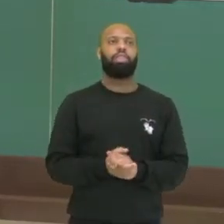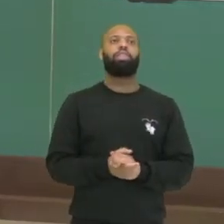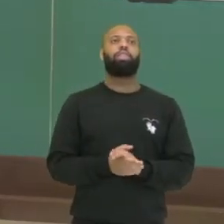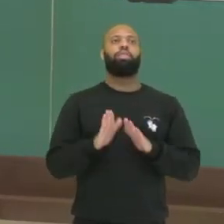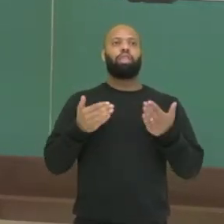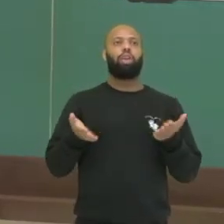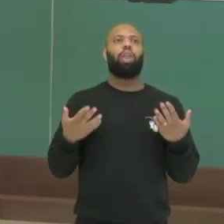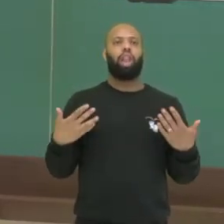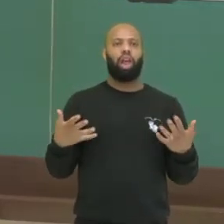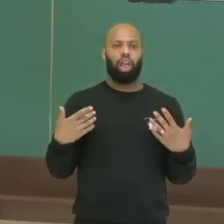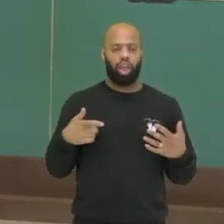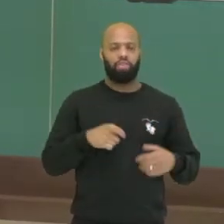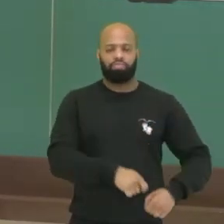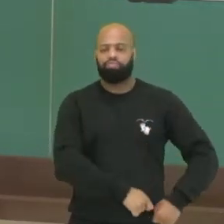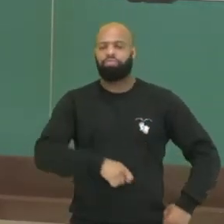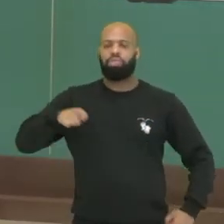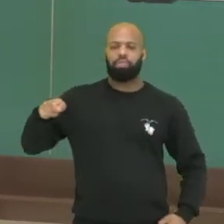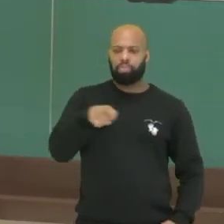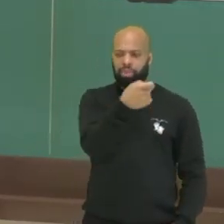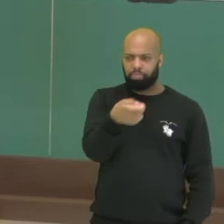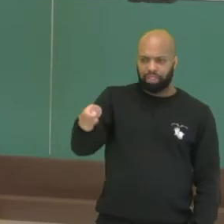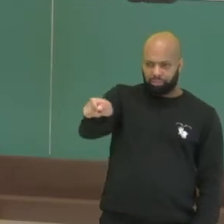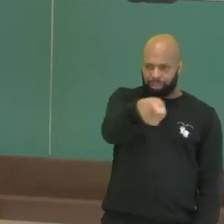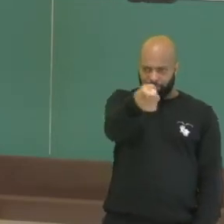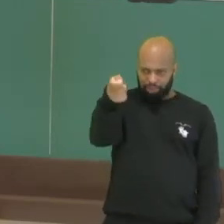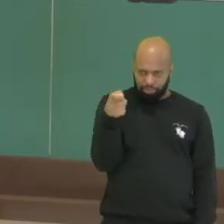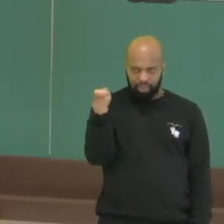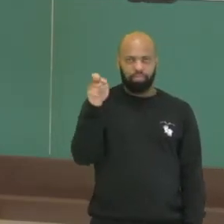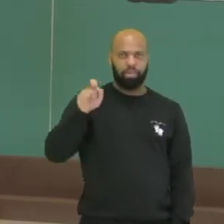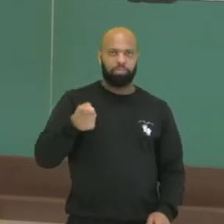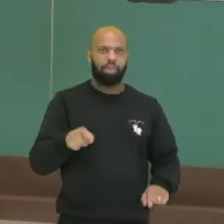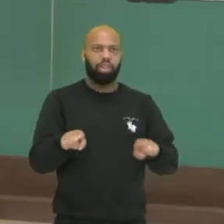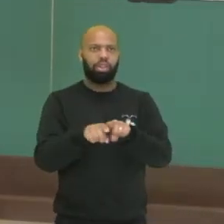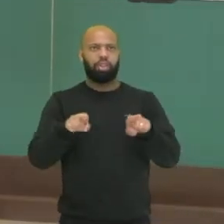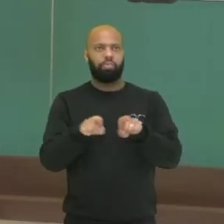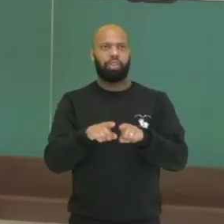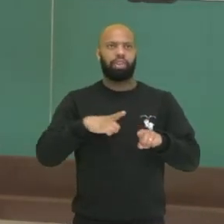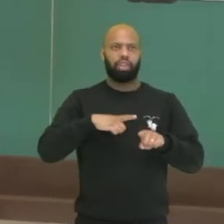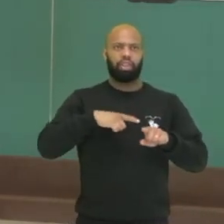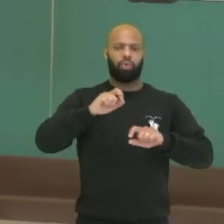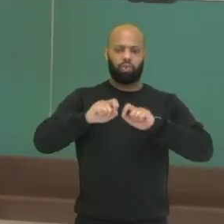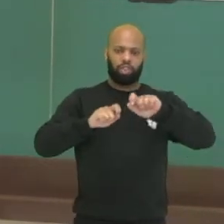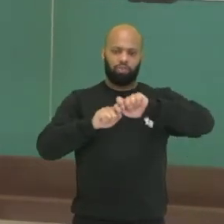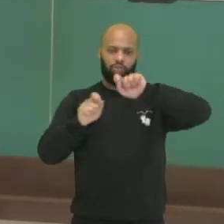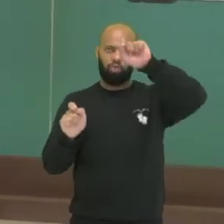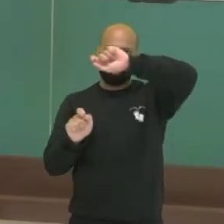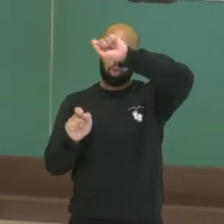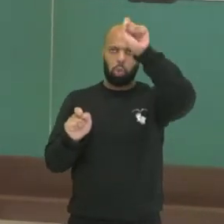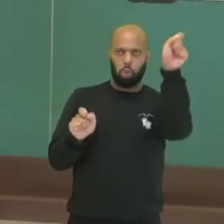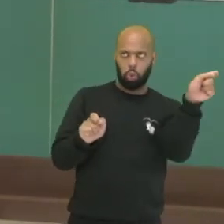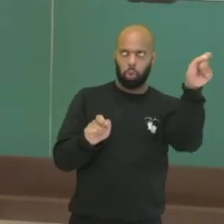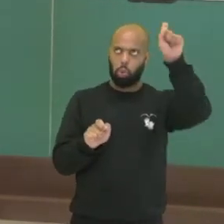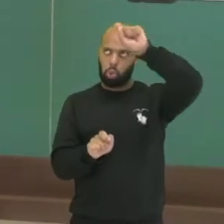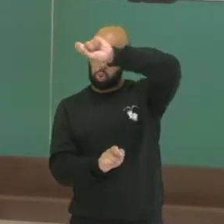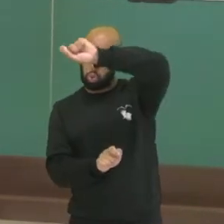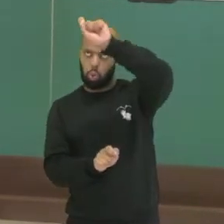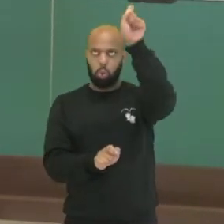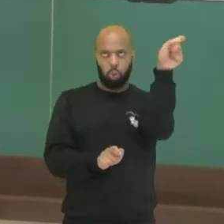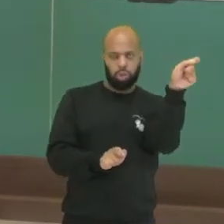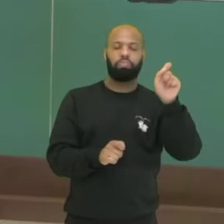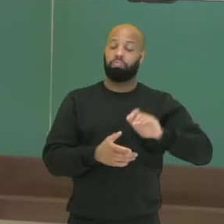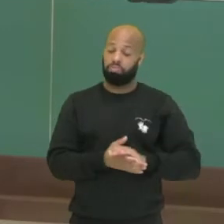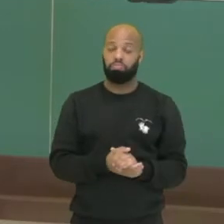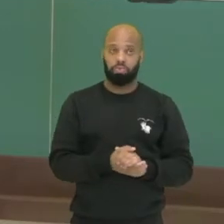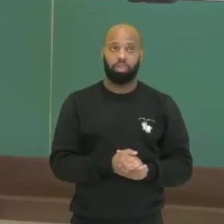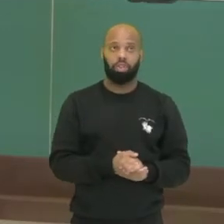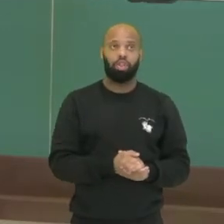super leve, muito flexível esse florete. E nessa categoria, você só